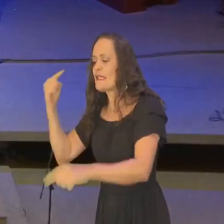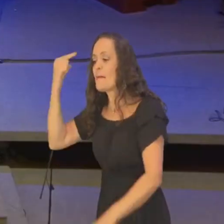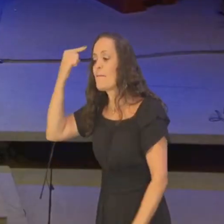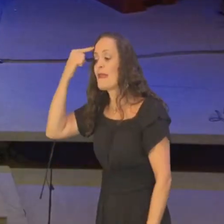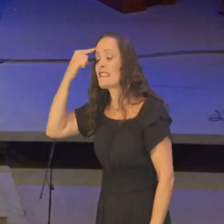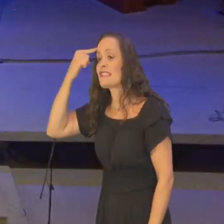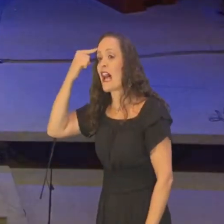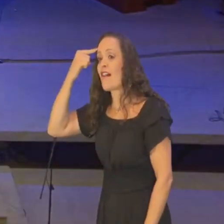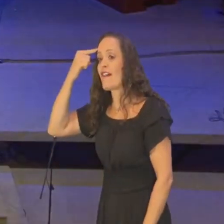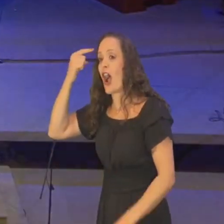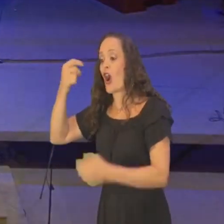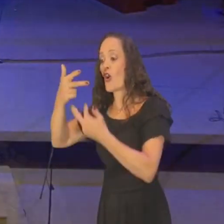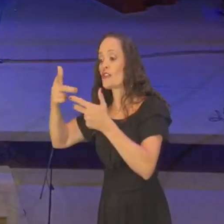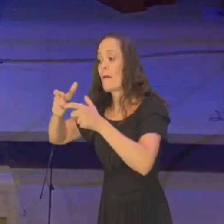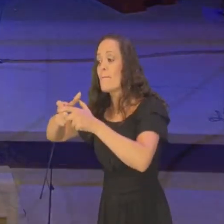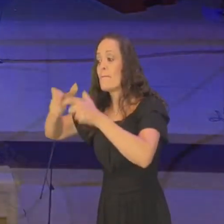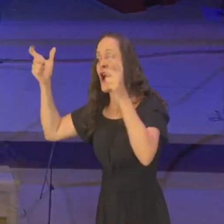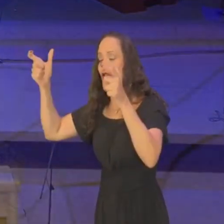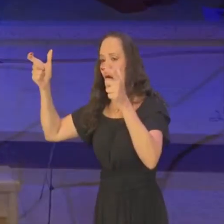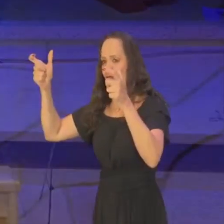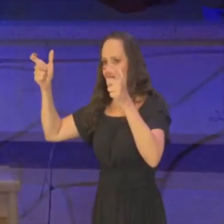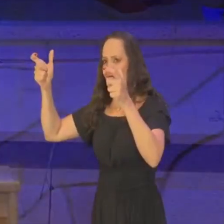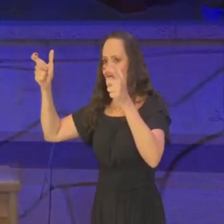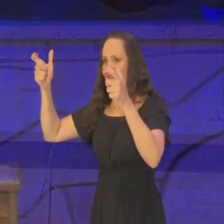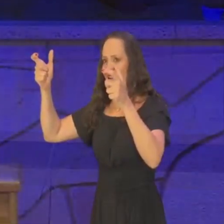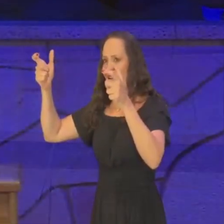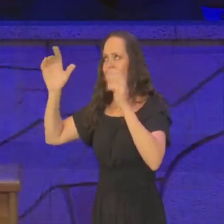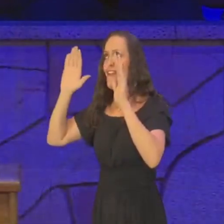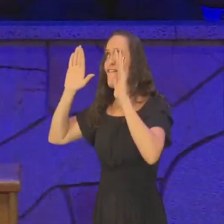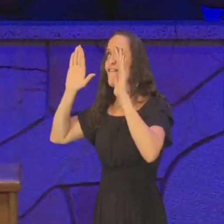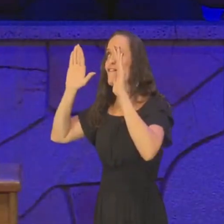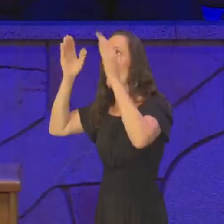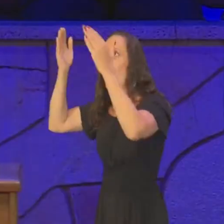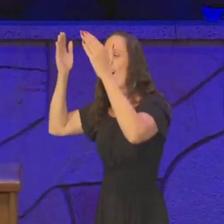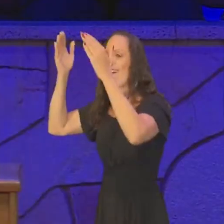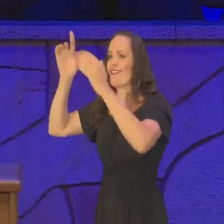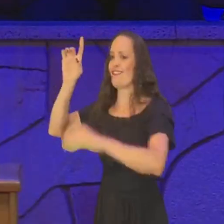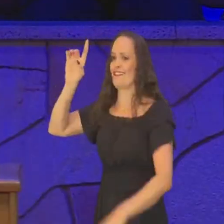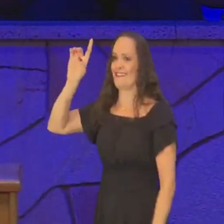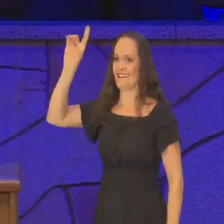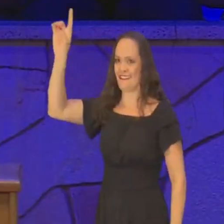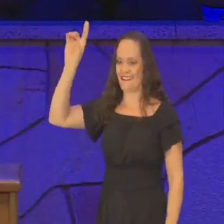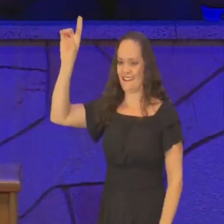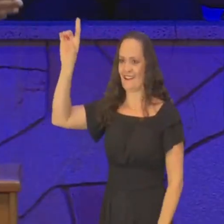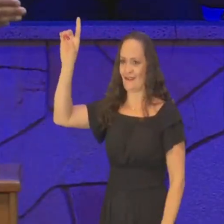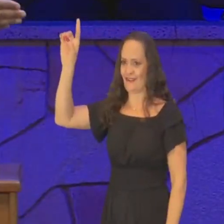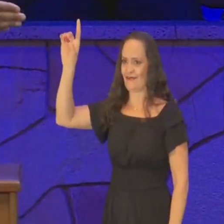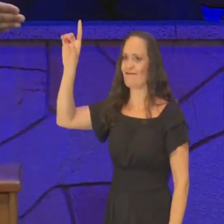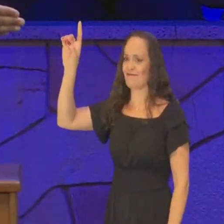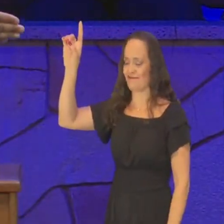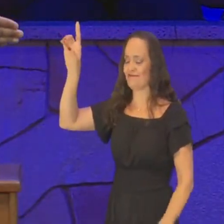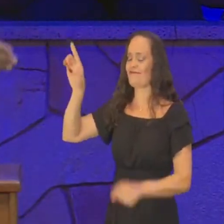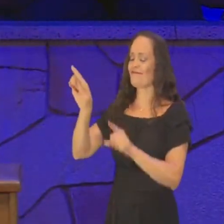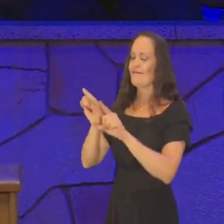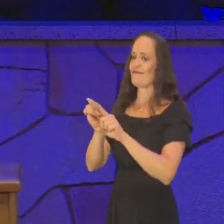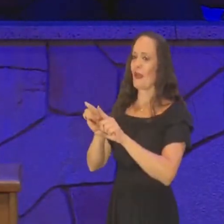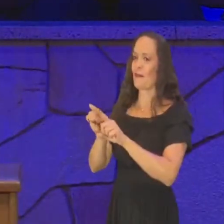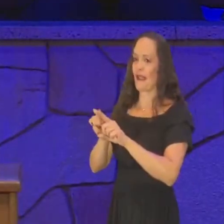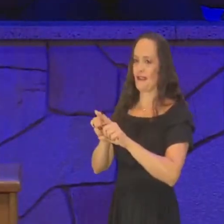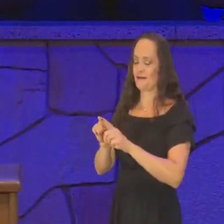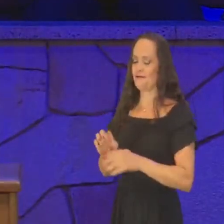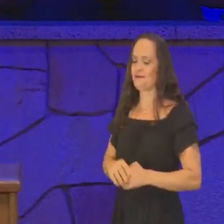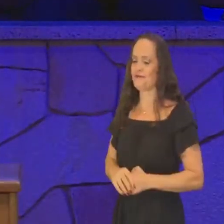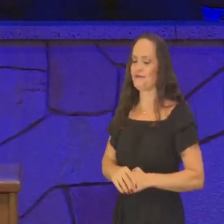porque chegaria um tempo que Jesus Cristo, Ele não apenas se colocaria diante do lugar da oferta ou do